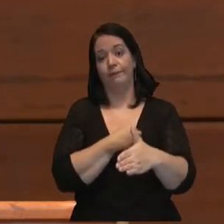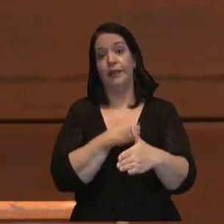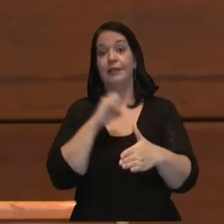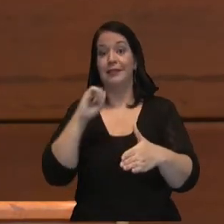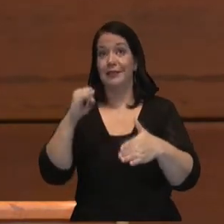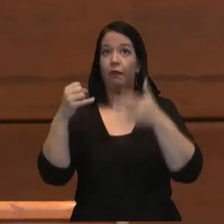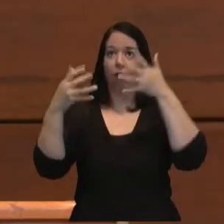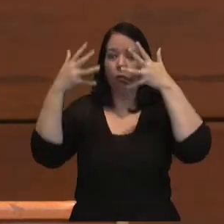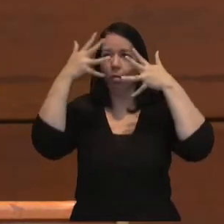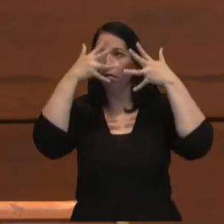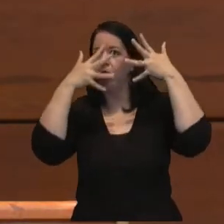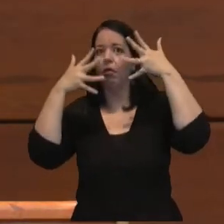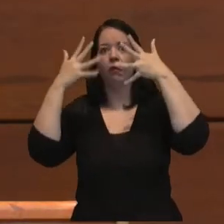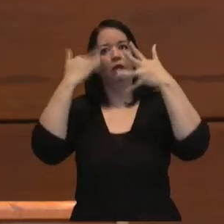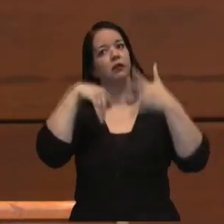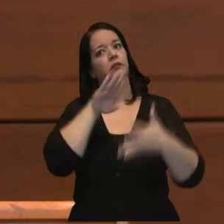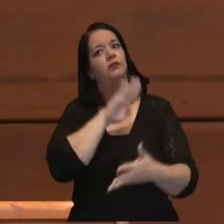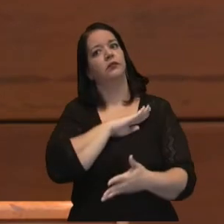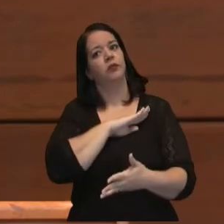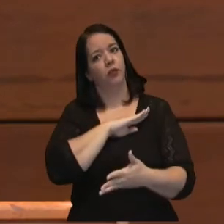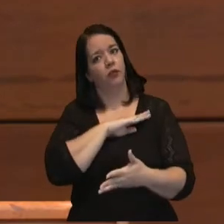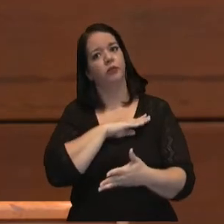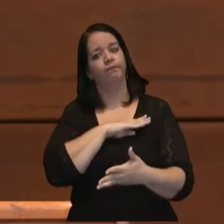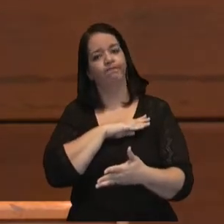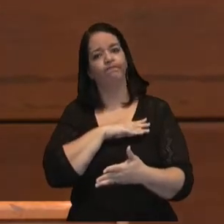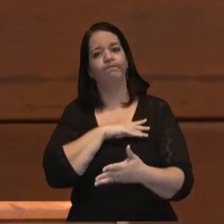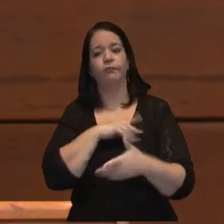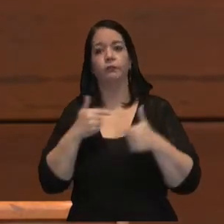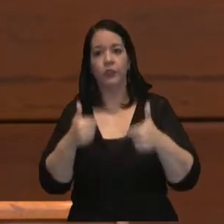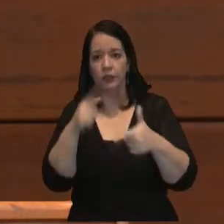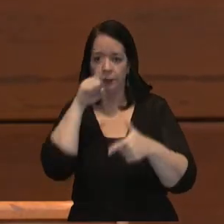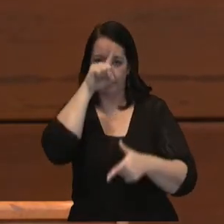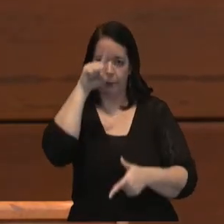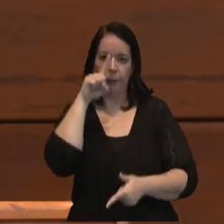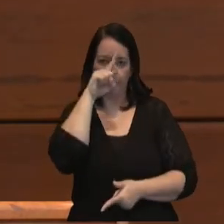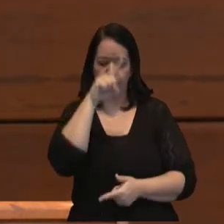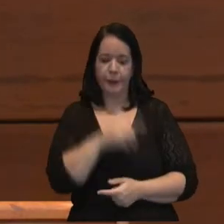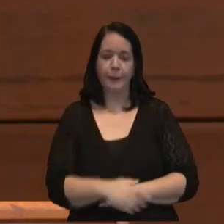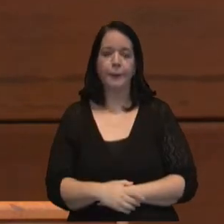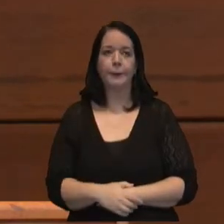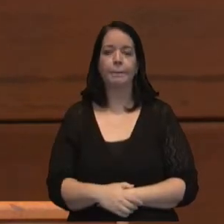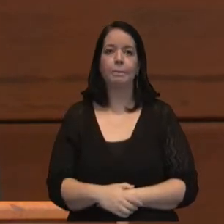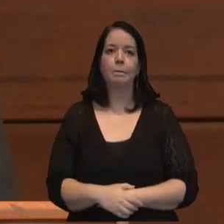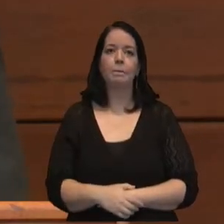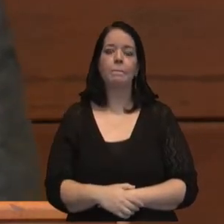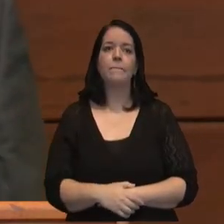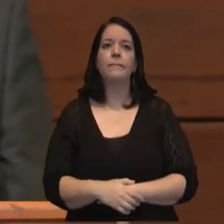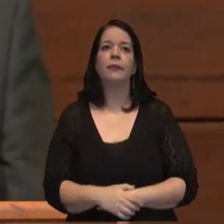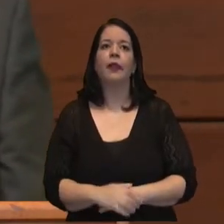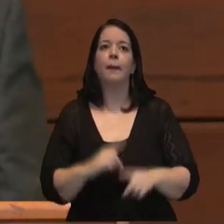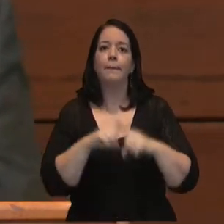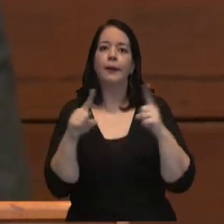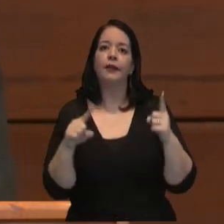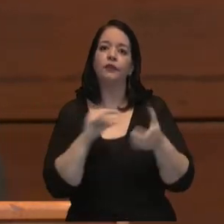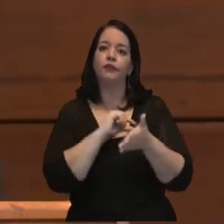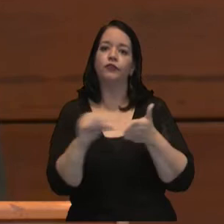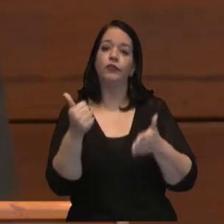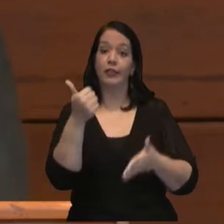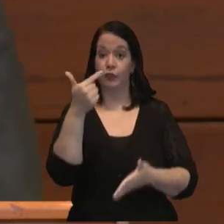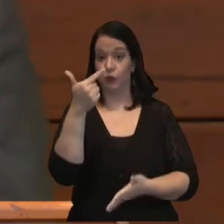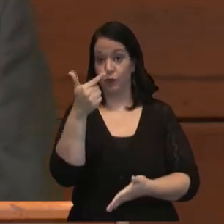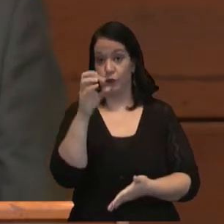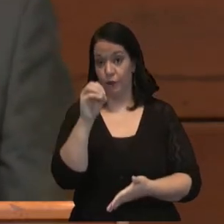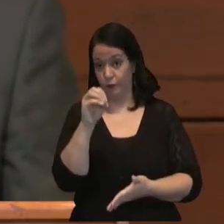Deus, então, verso 20, que Eliseu os conduziu para a cidade de